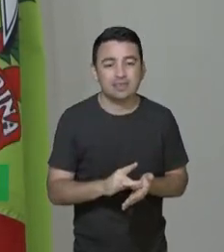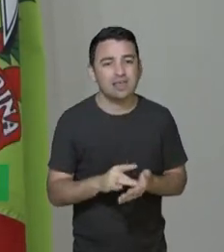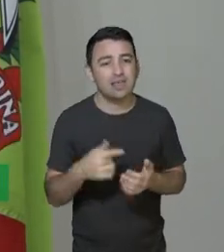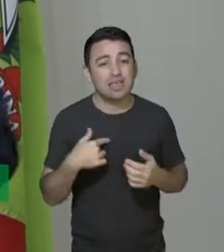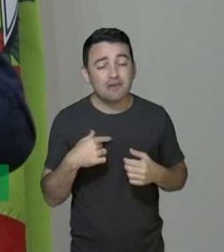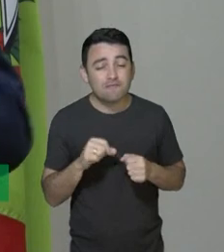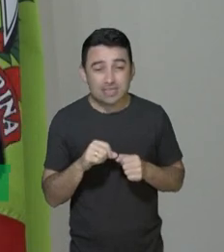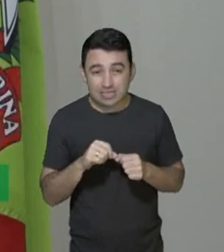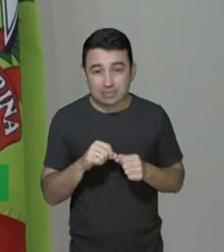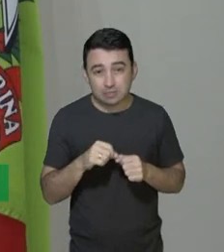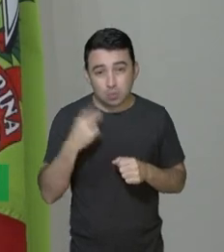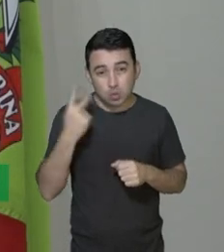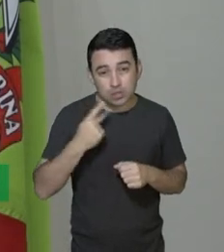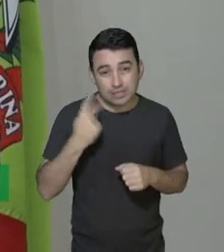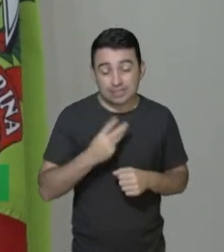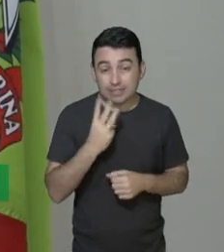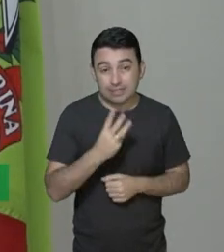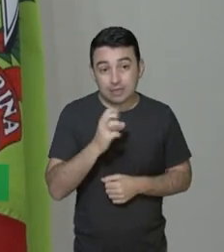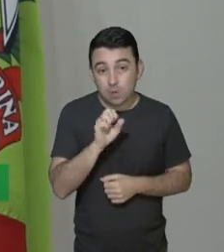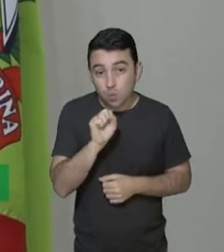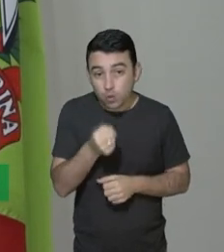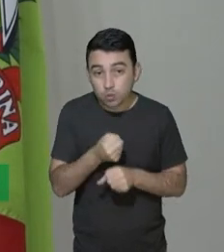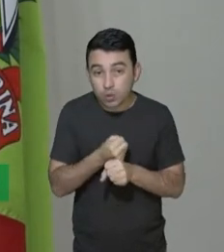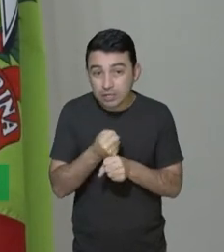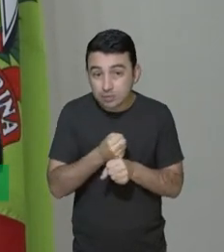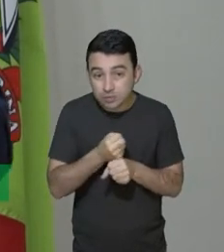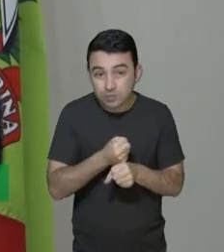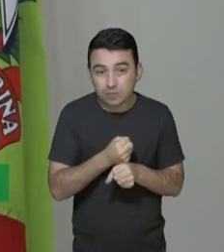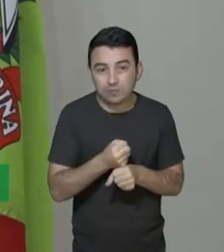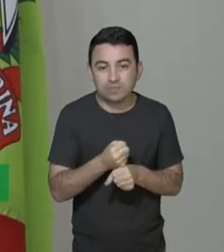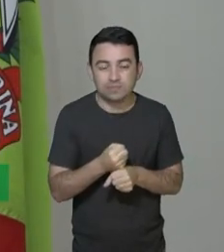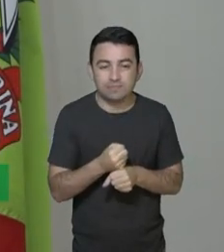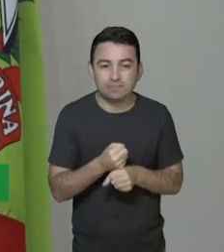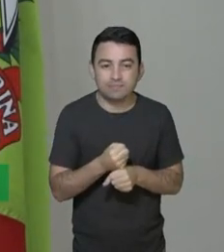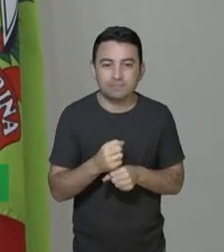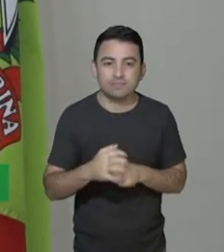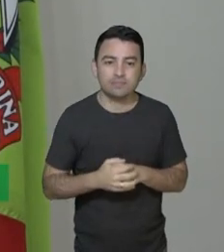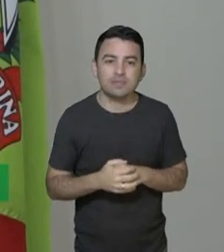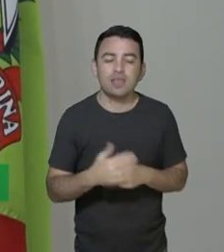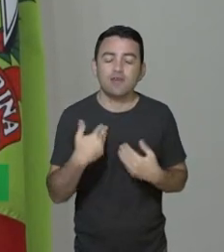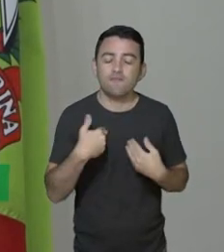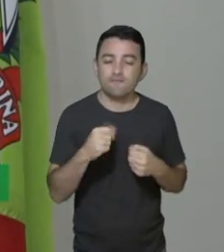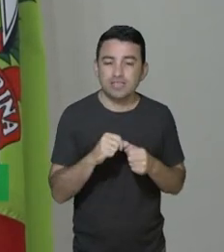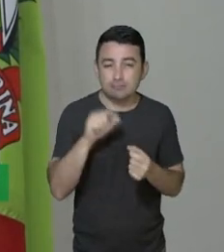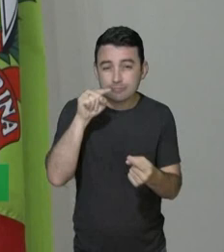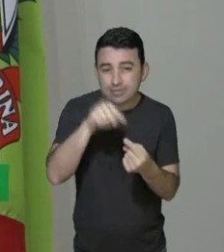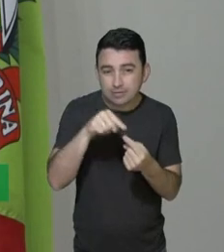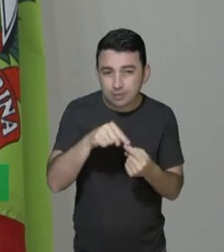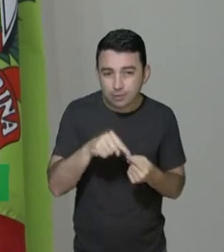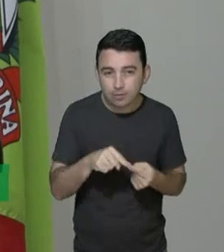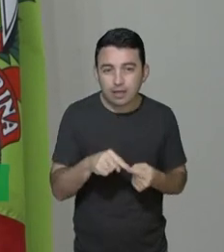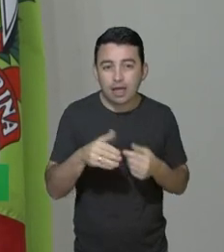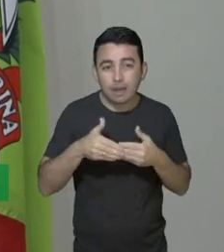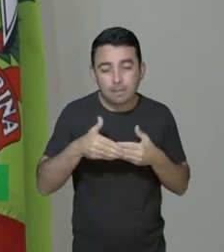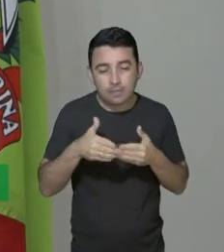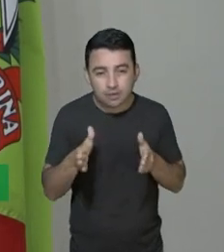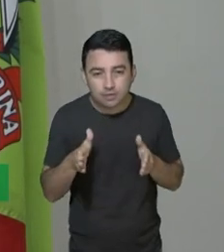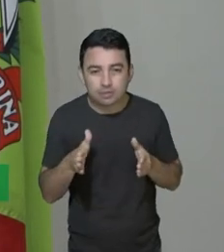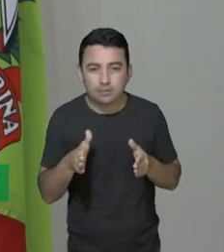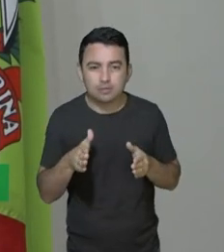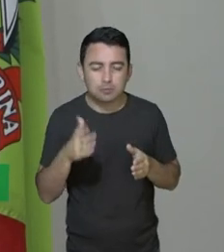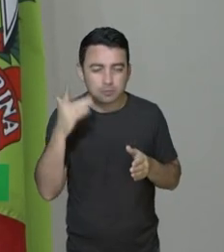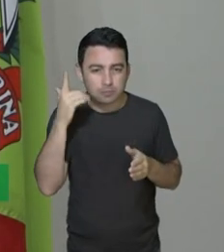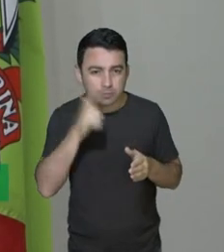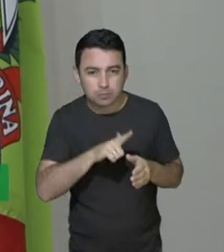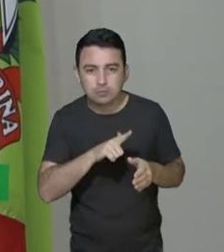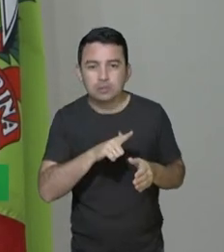política 38 anos com mandato. Só fiz uma missão de abrir porta e ajudar as